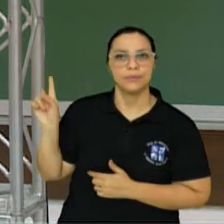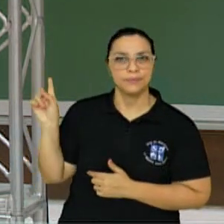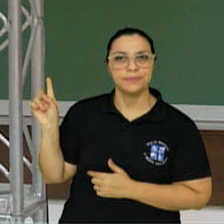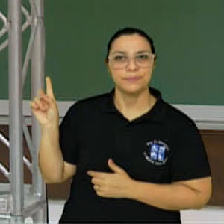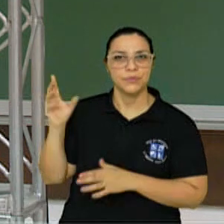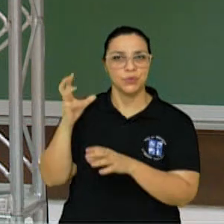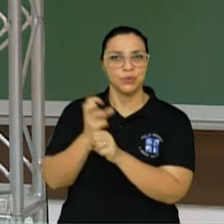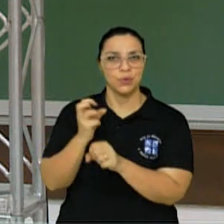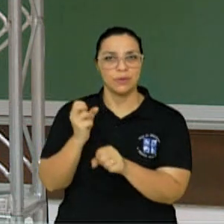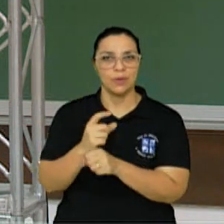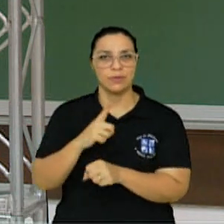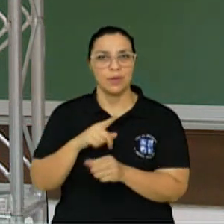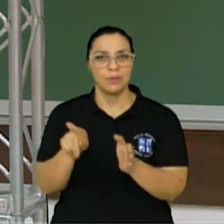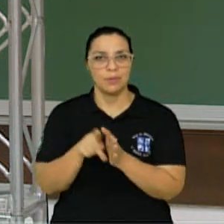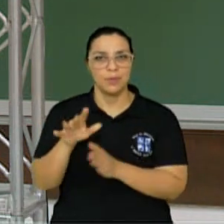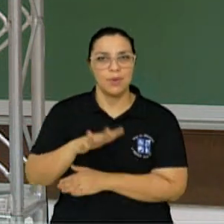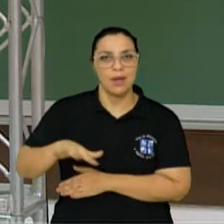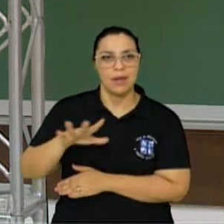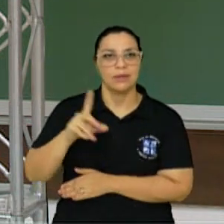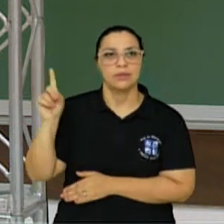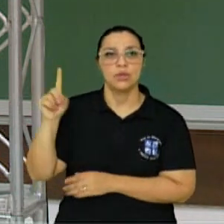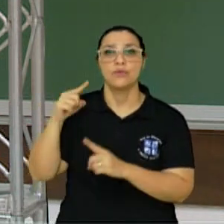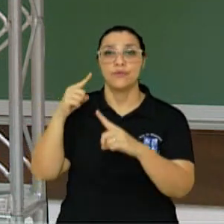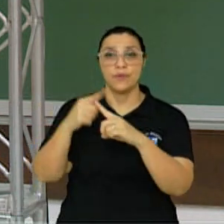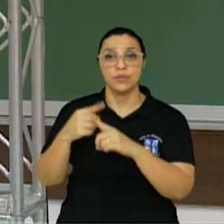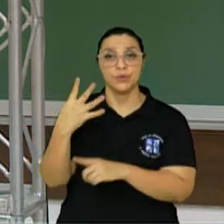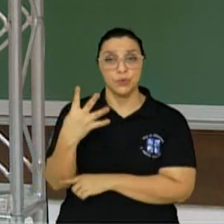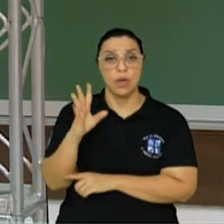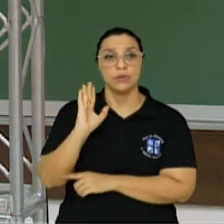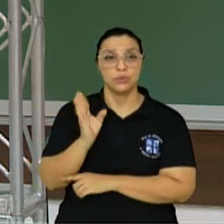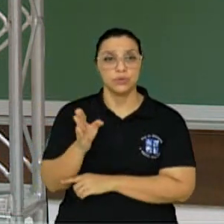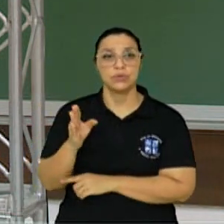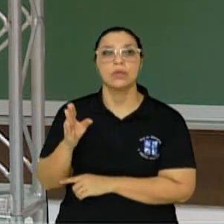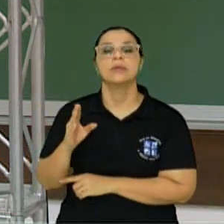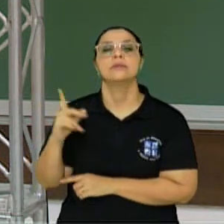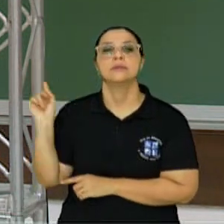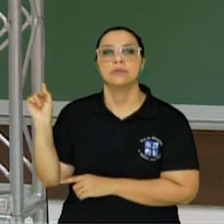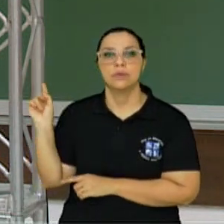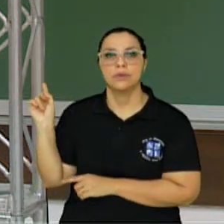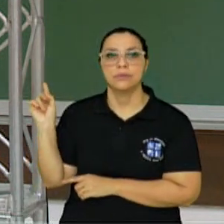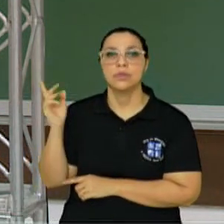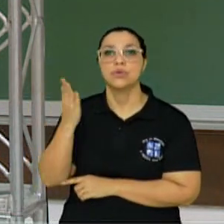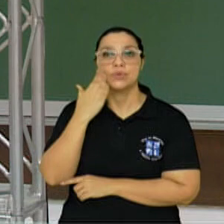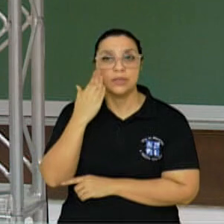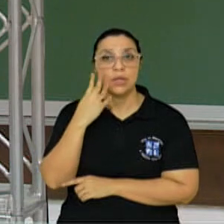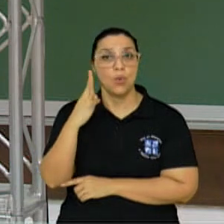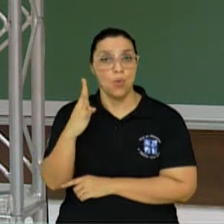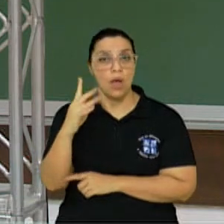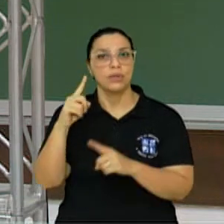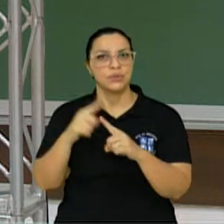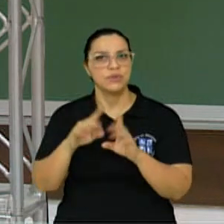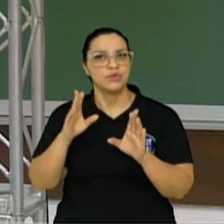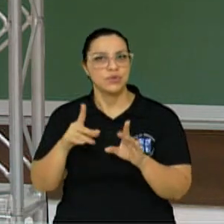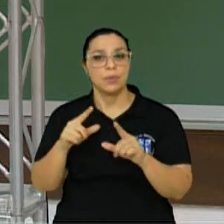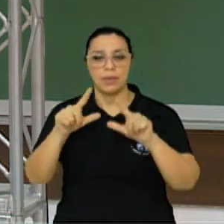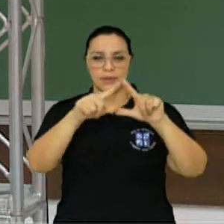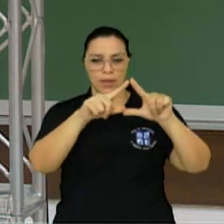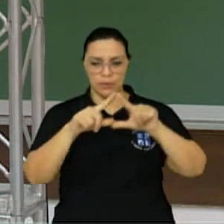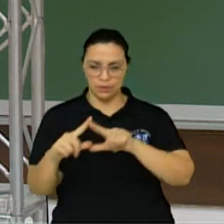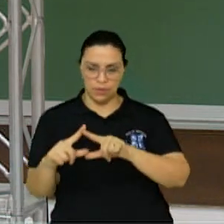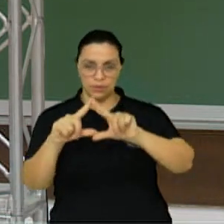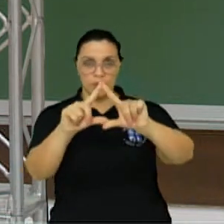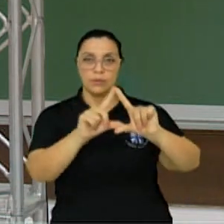no cálculo da área lateral. Já multipliquei por 4 porque são 4 triângulos